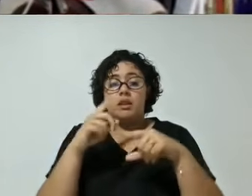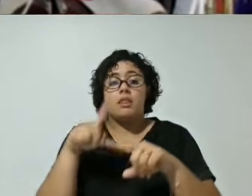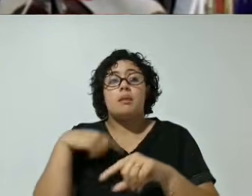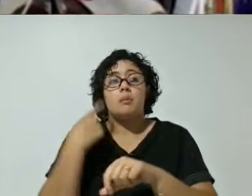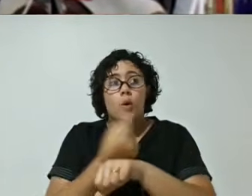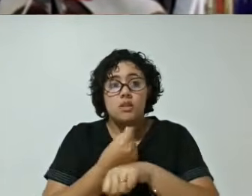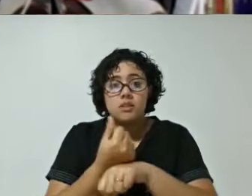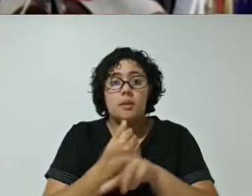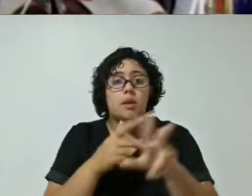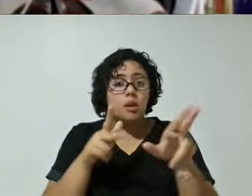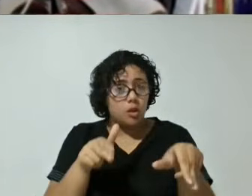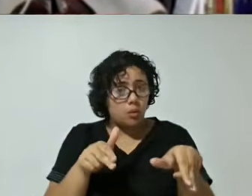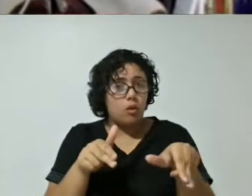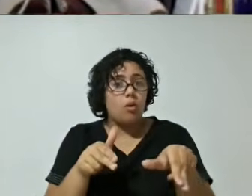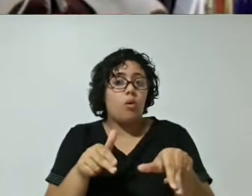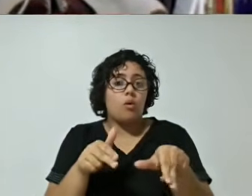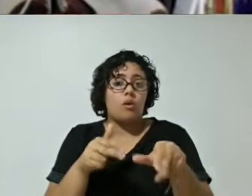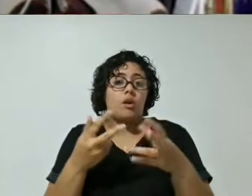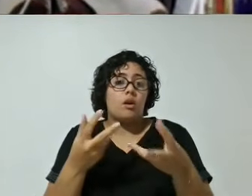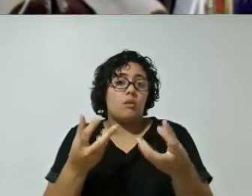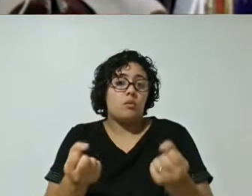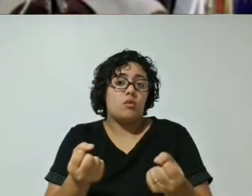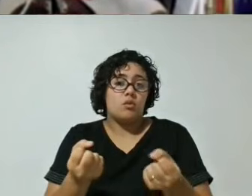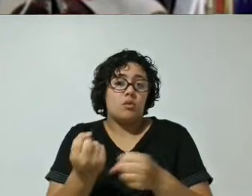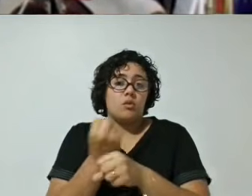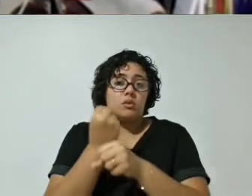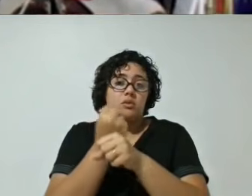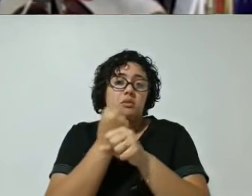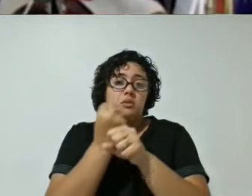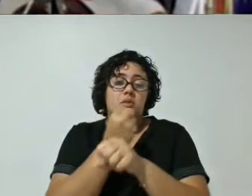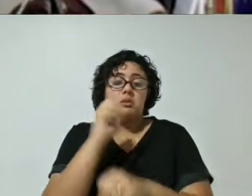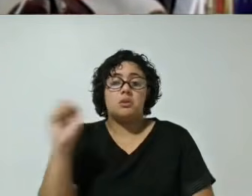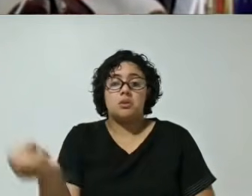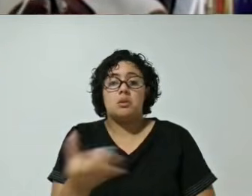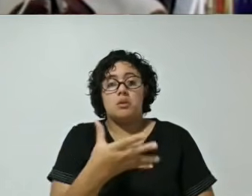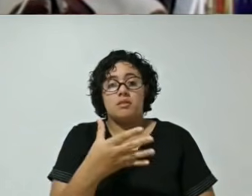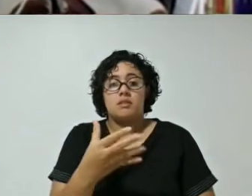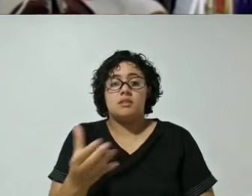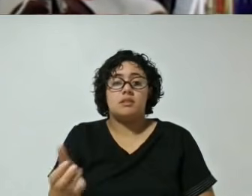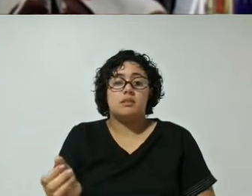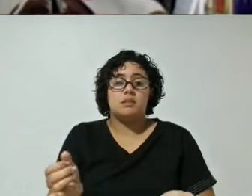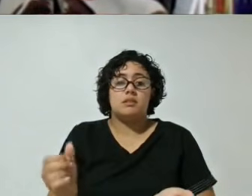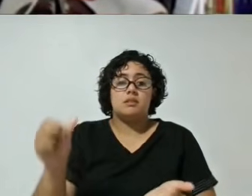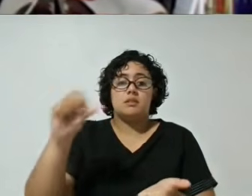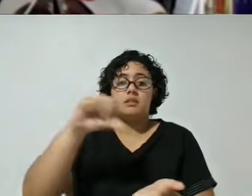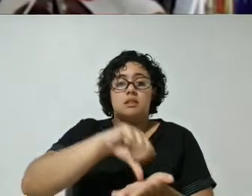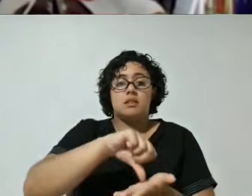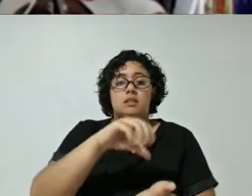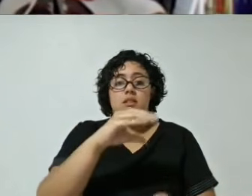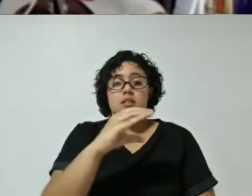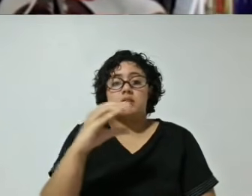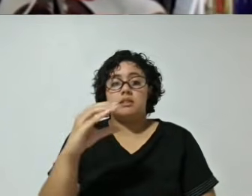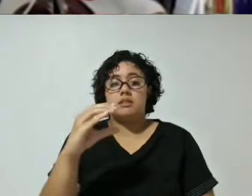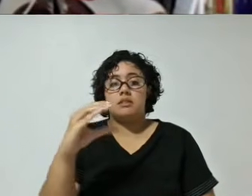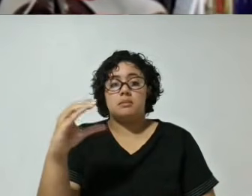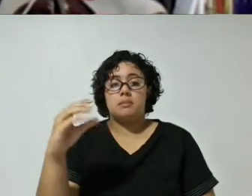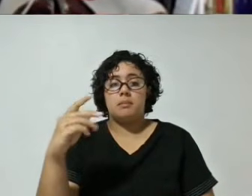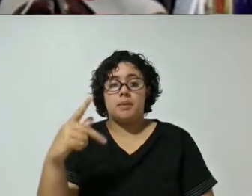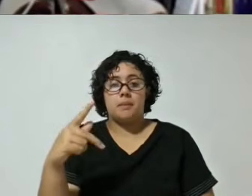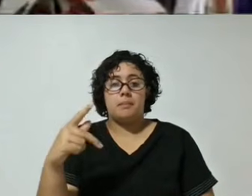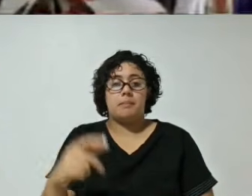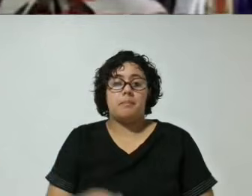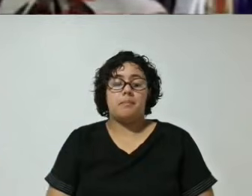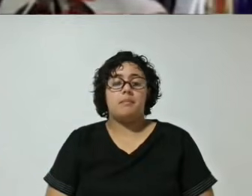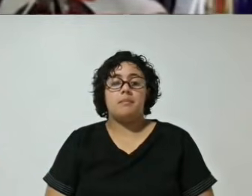participativo, né, foi aprovada a construção da nova sede do CCCB. O mestre Conga, o